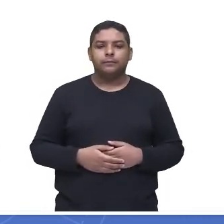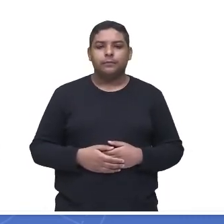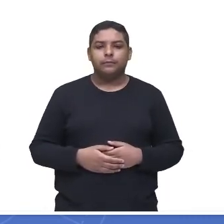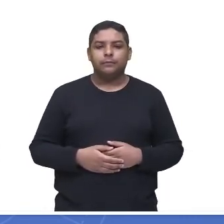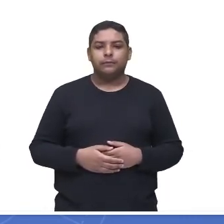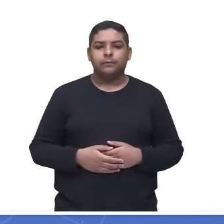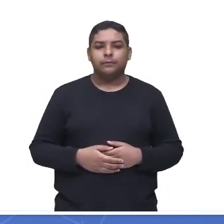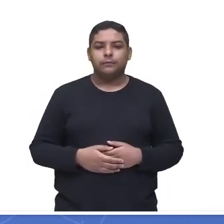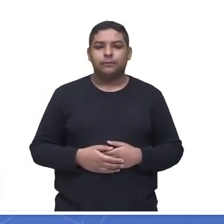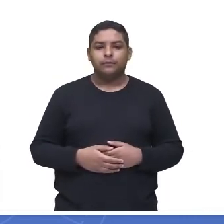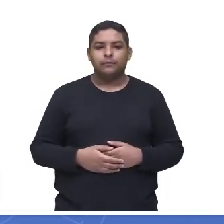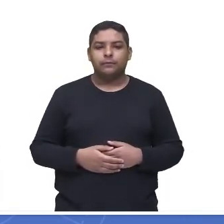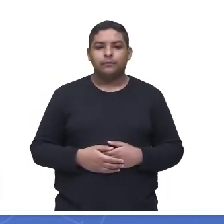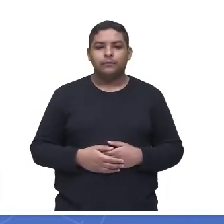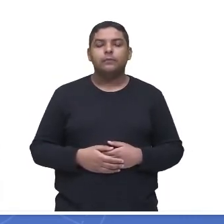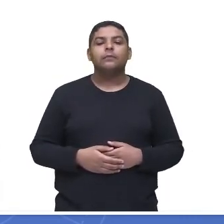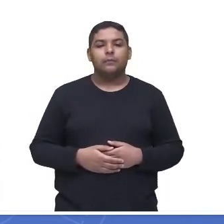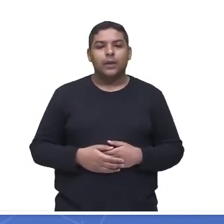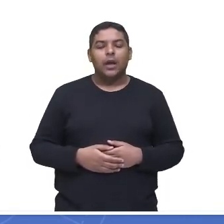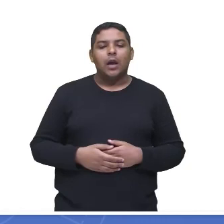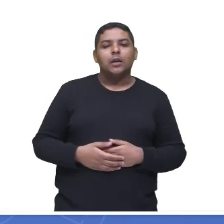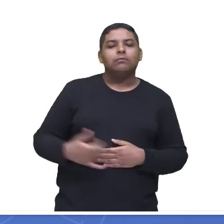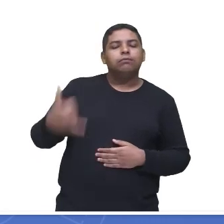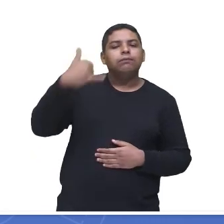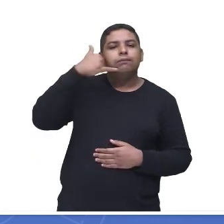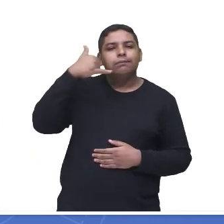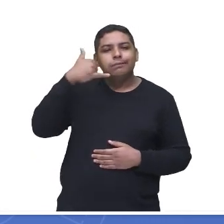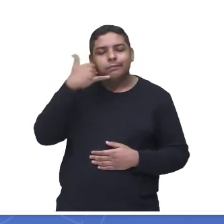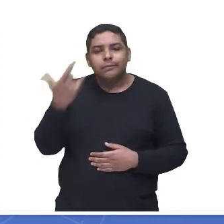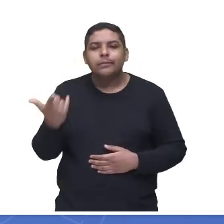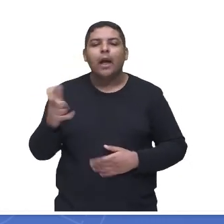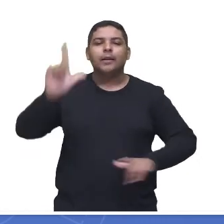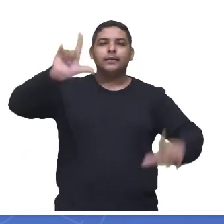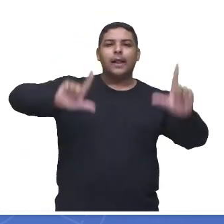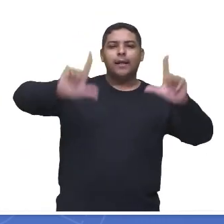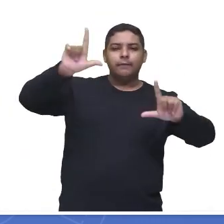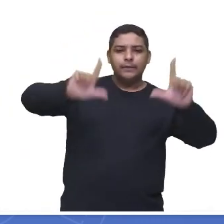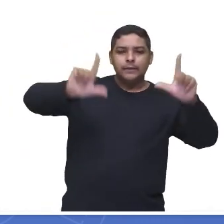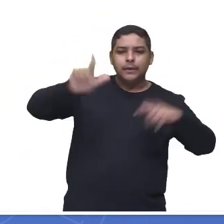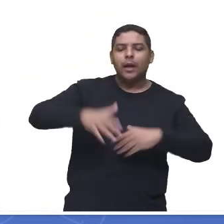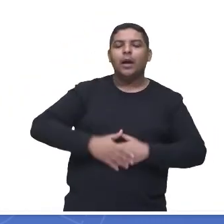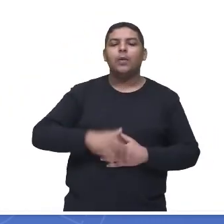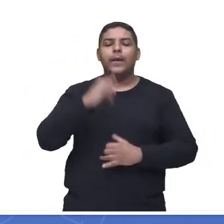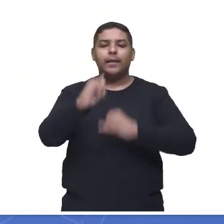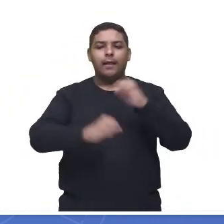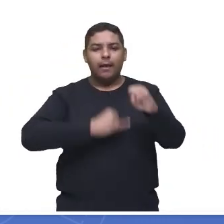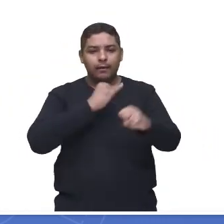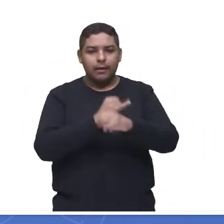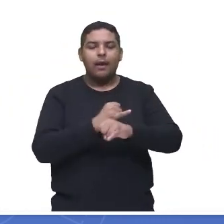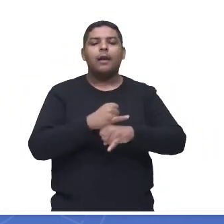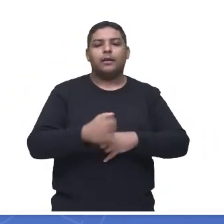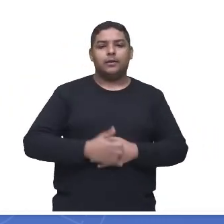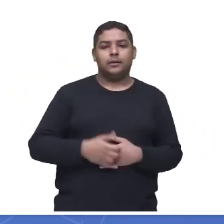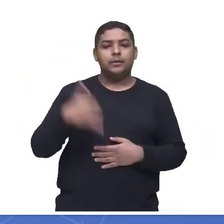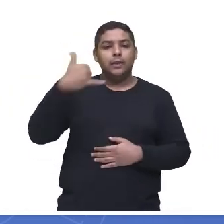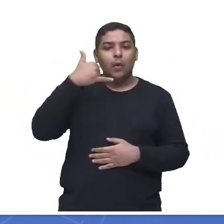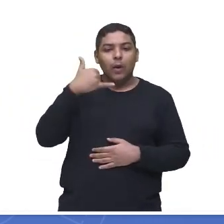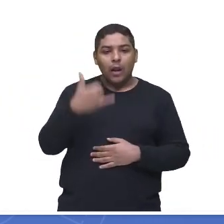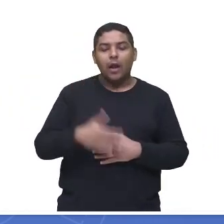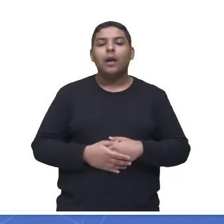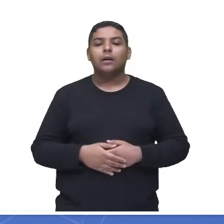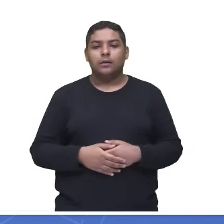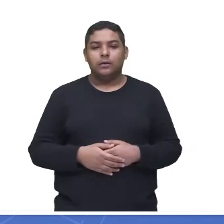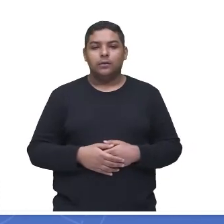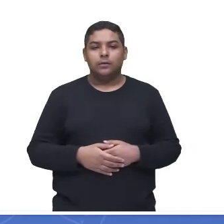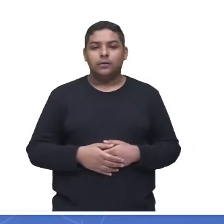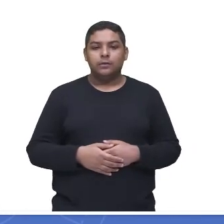né? Telefone, televisão, internet, celular, chips